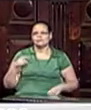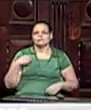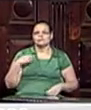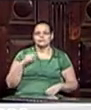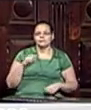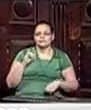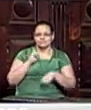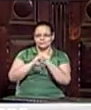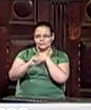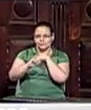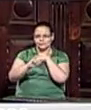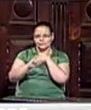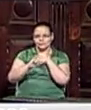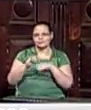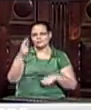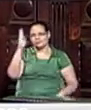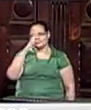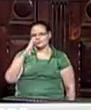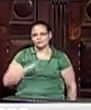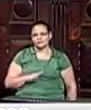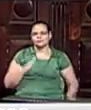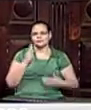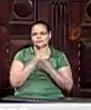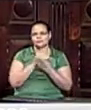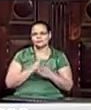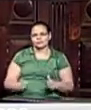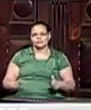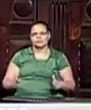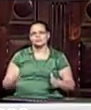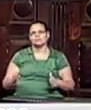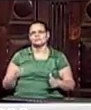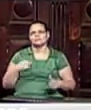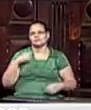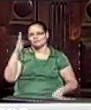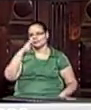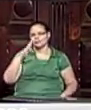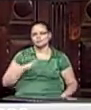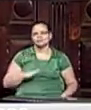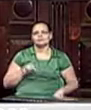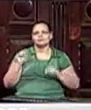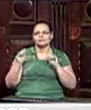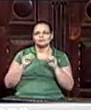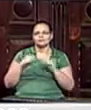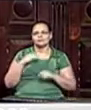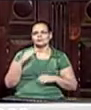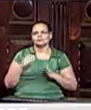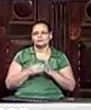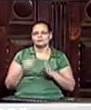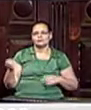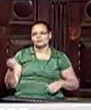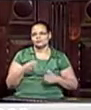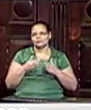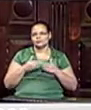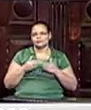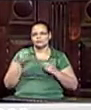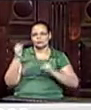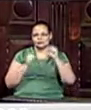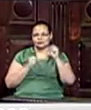traição para a traição nacional. Acabou com o conteúdo nacional. A nossa indústria naval está